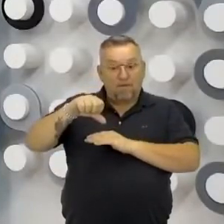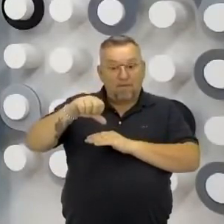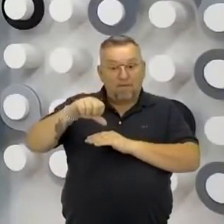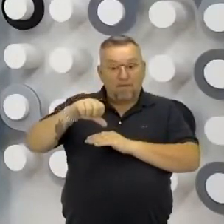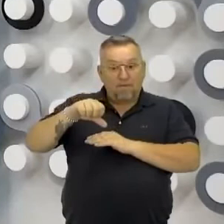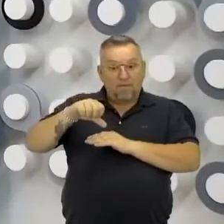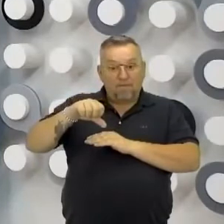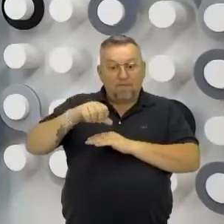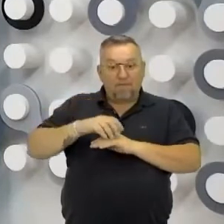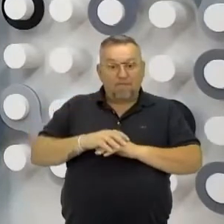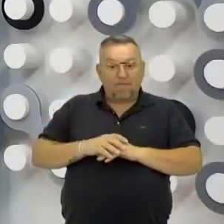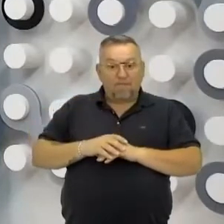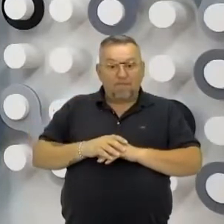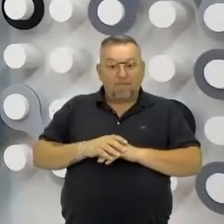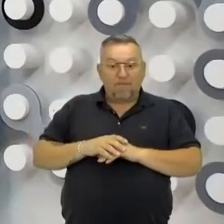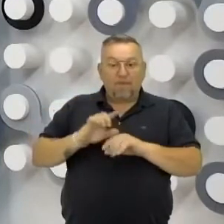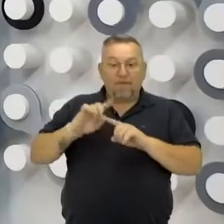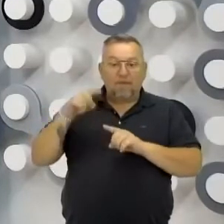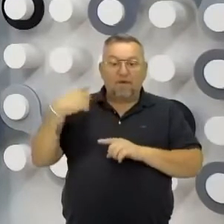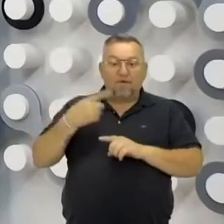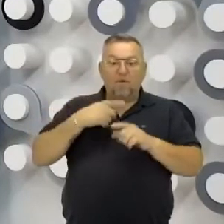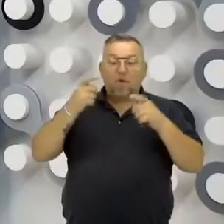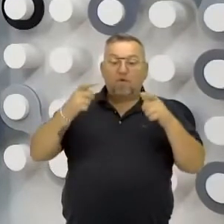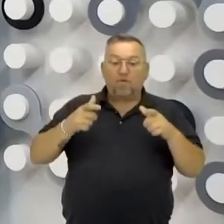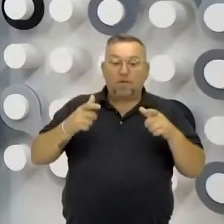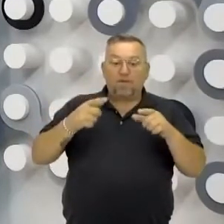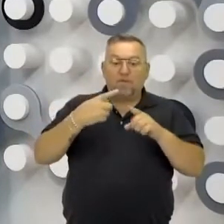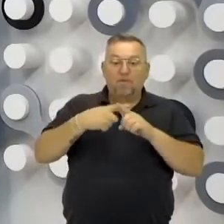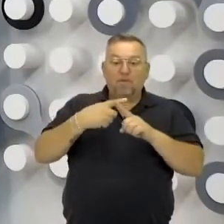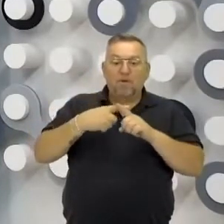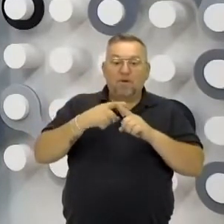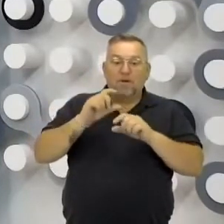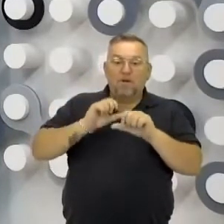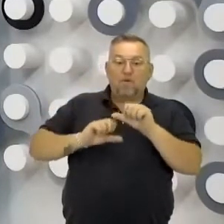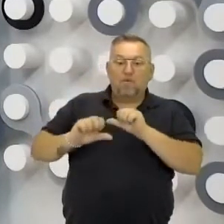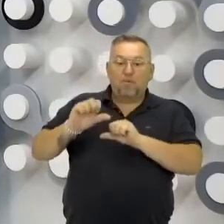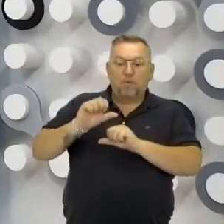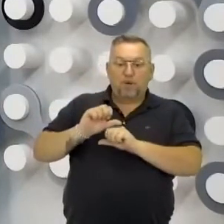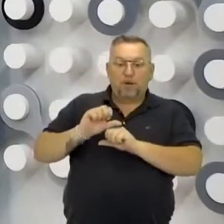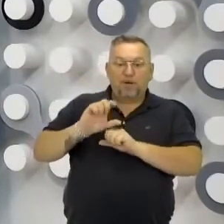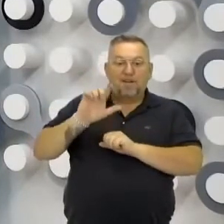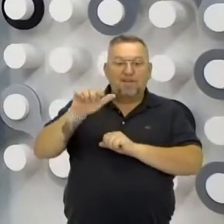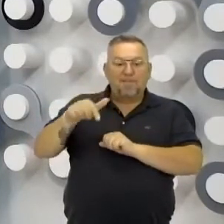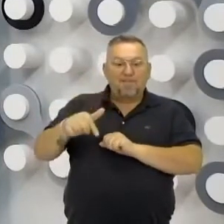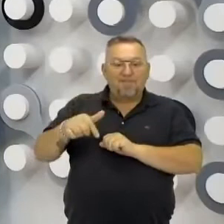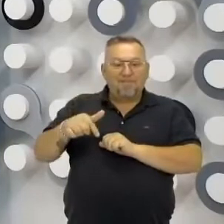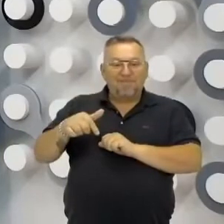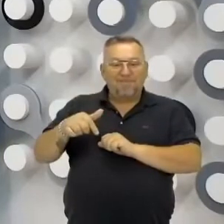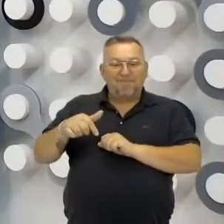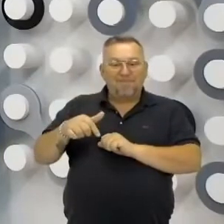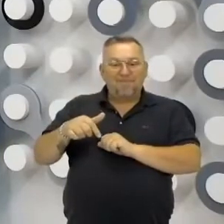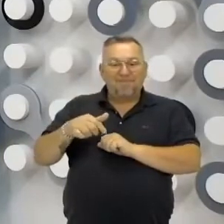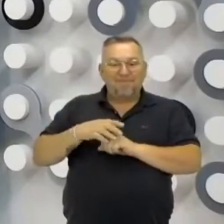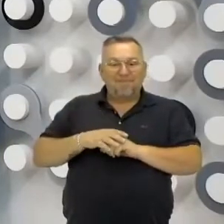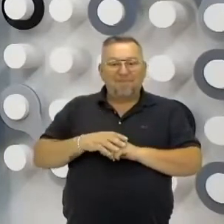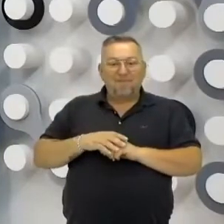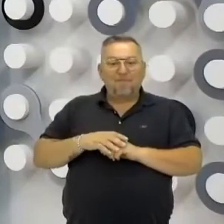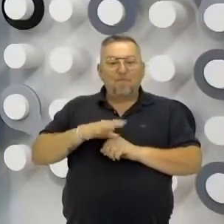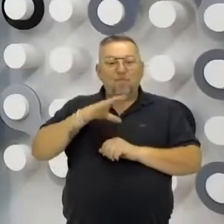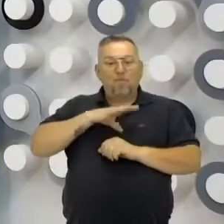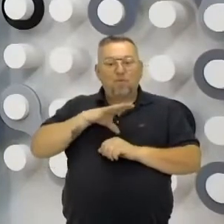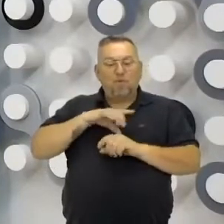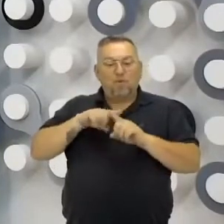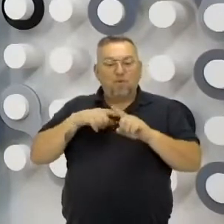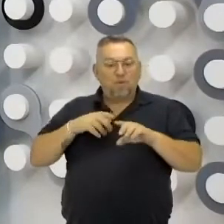e XIX, esse era o nosso território. Por que ele muda a carinha dele depois? Porque os portugueses